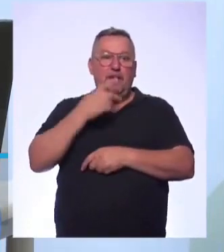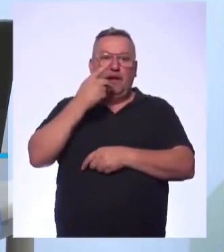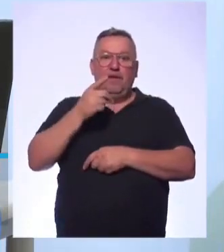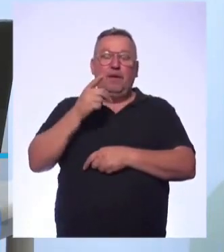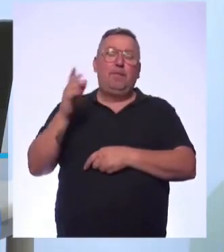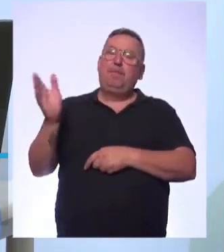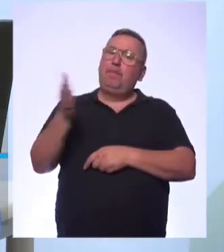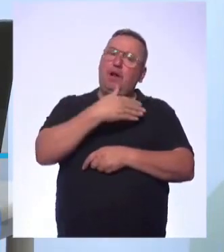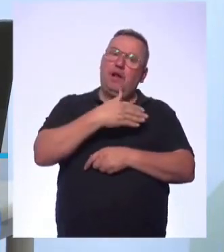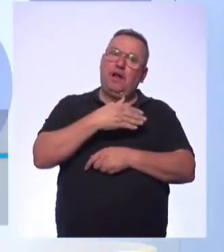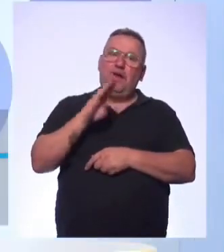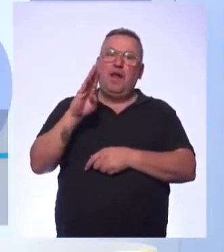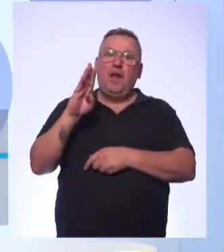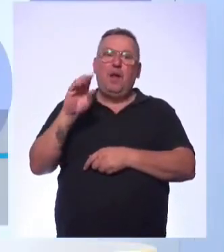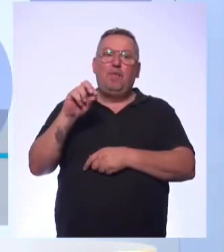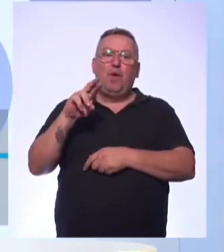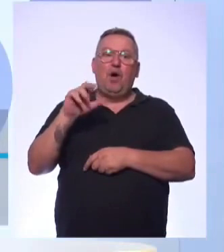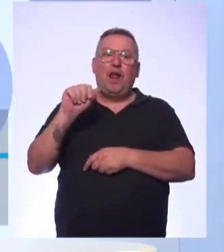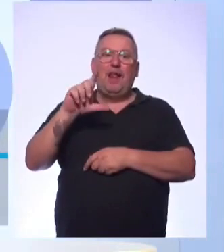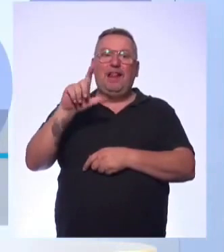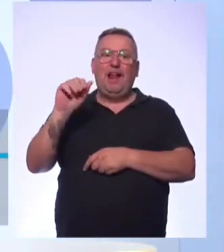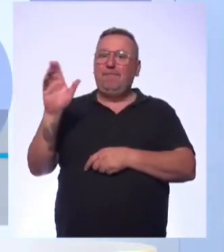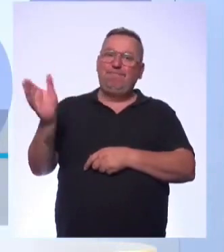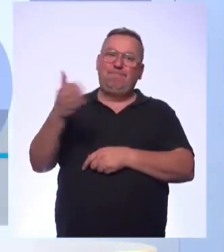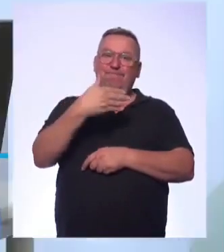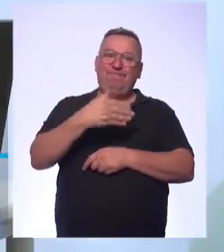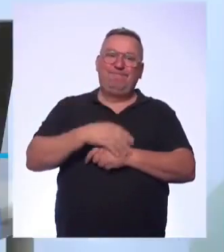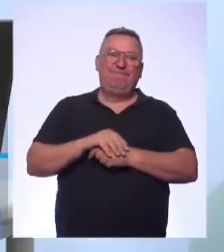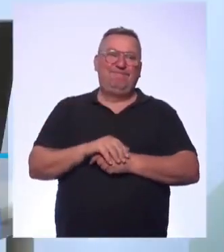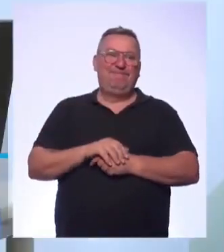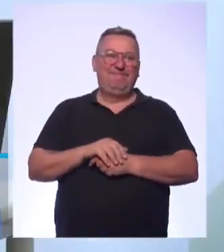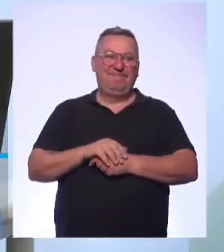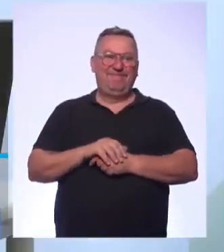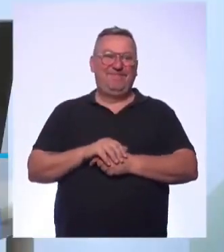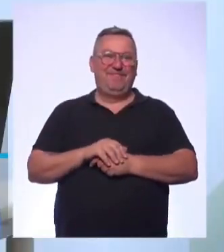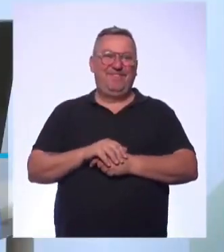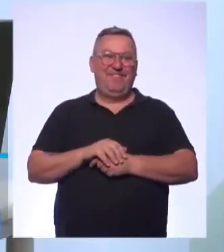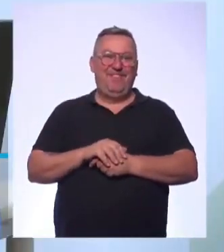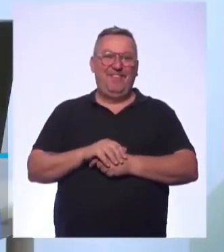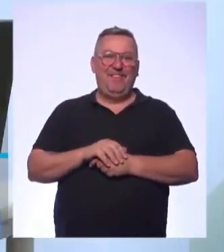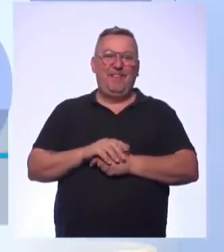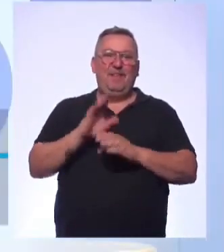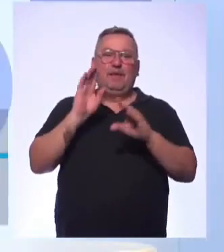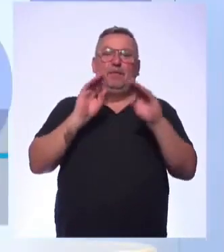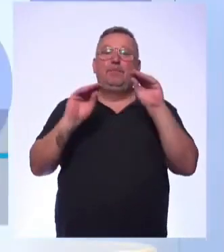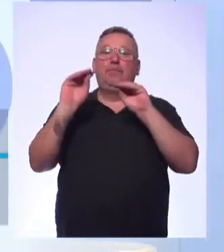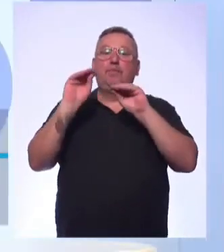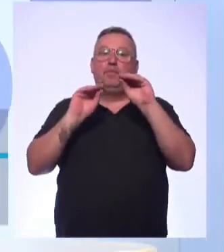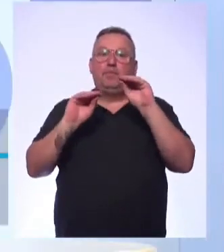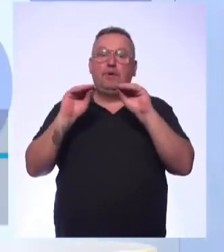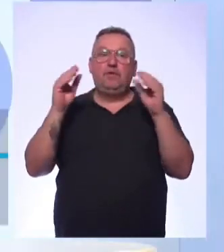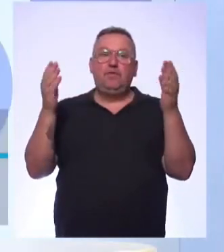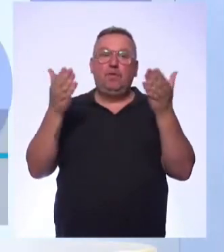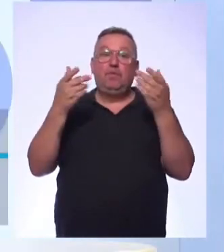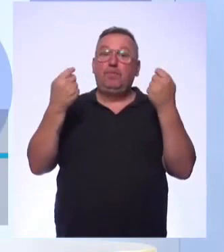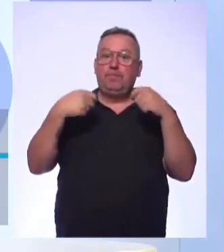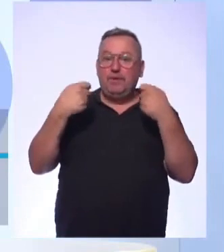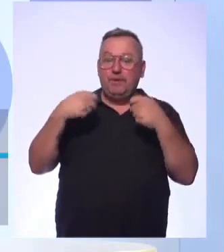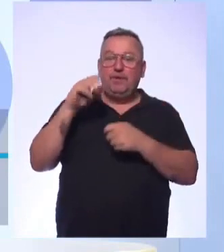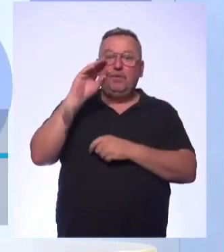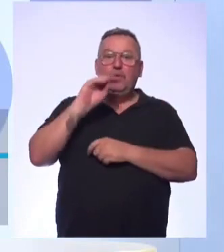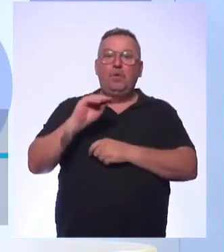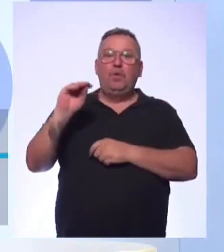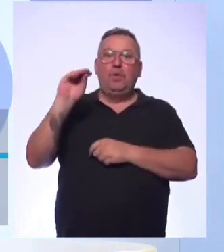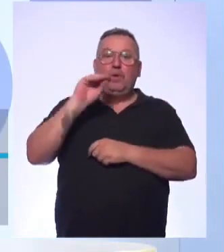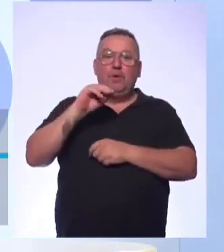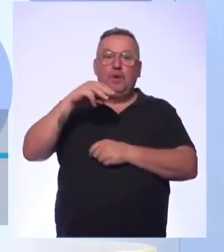bora lá, já. Ela introduziu a vida dela, o bora lá. Você Já quer lembra mandar os de você beijos, todos os Andréia, dias. antes que você Preciso. esqueça? Vou mandar um